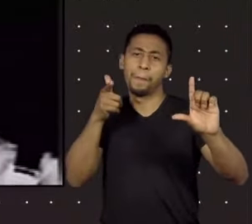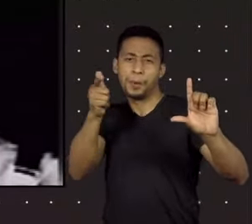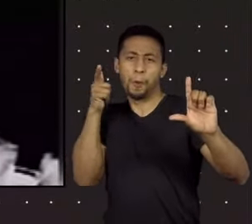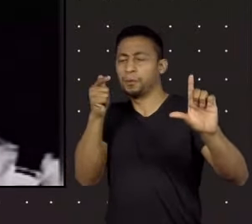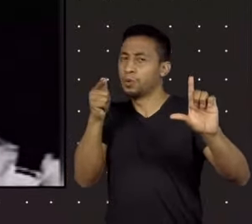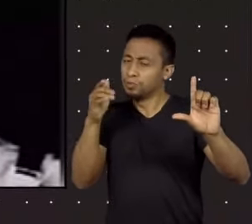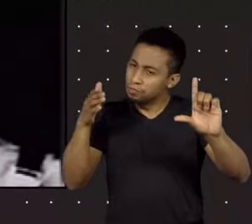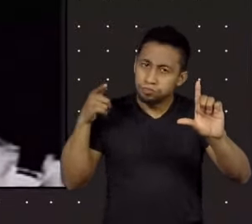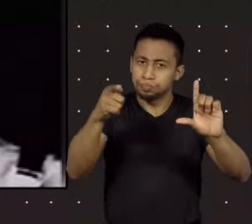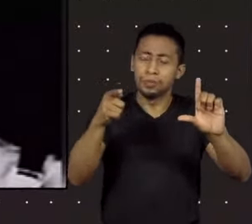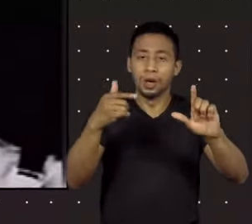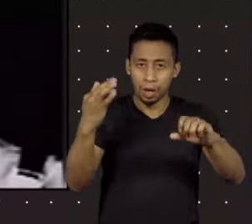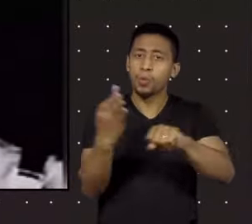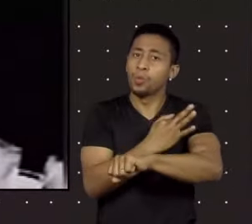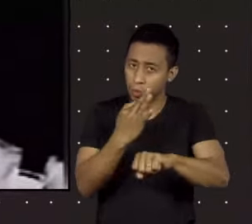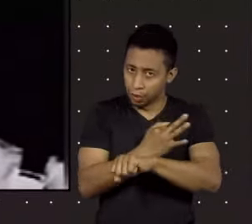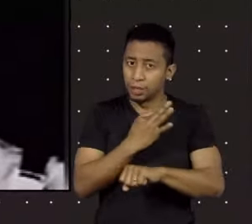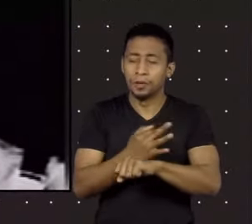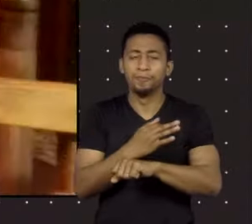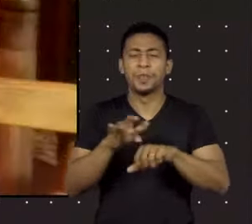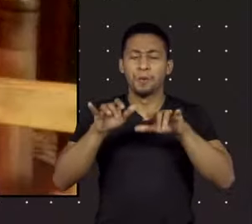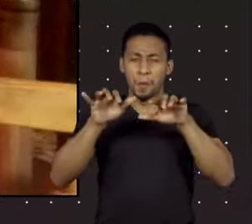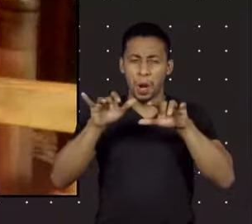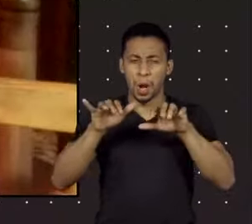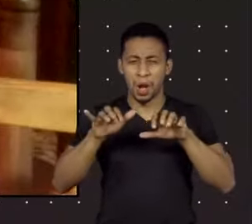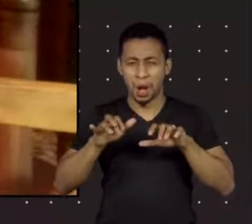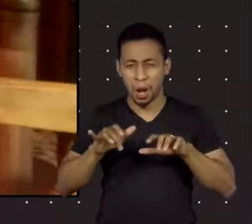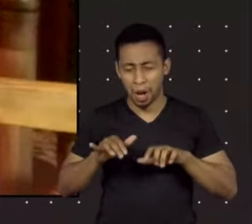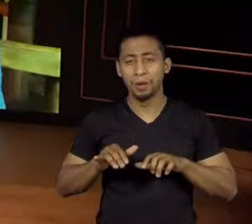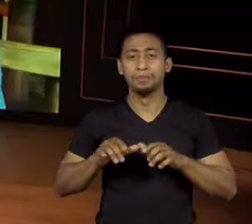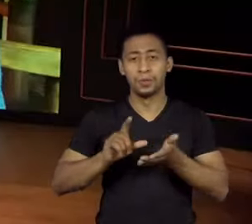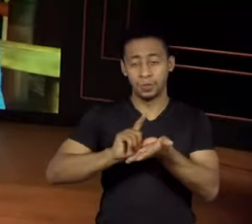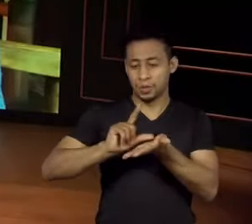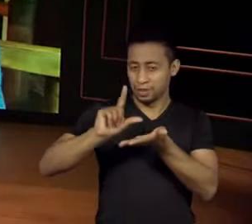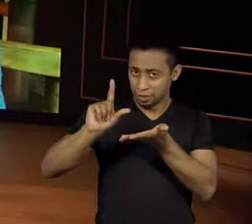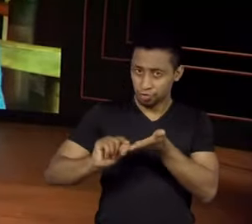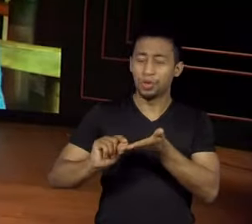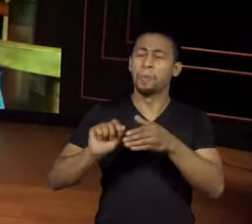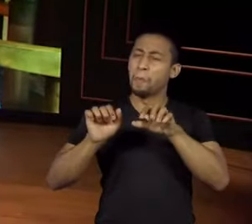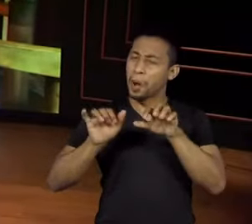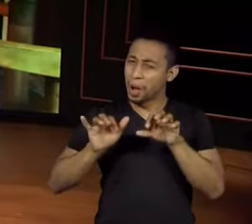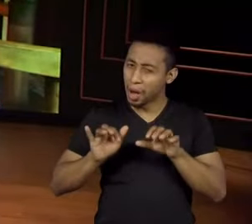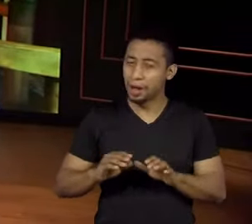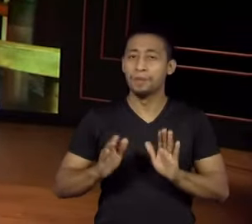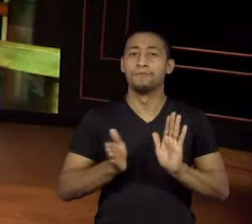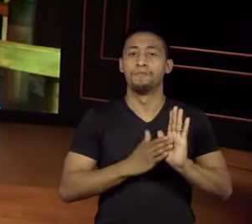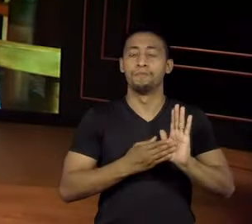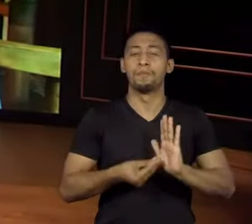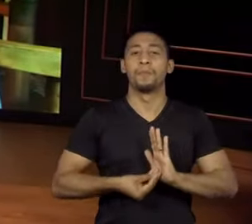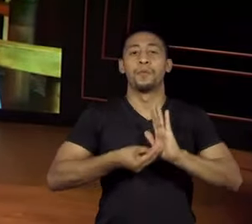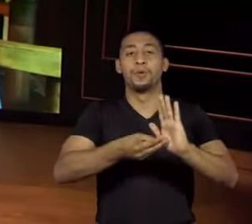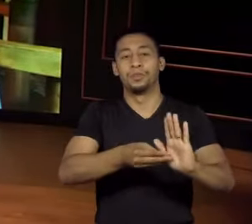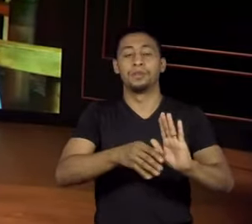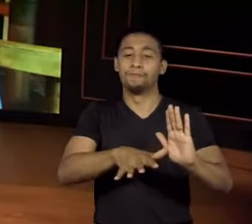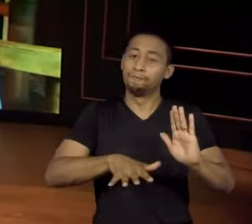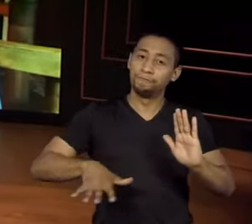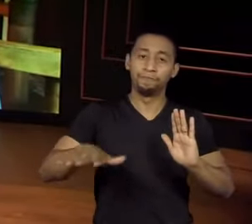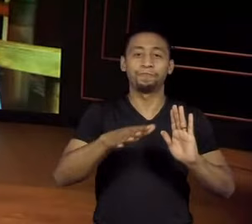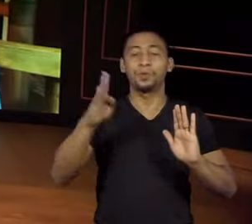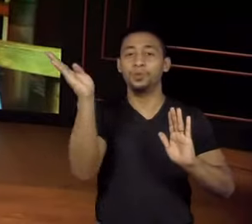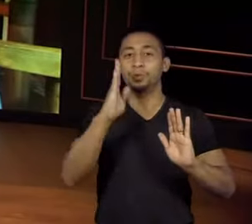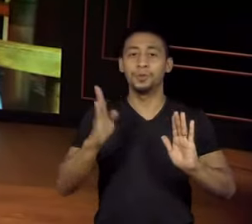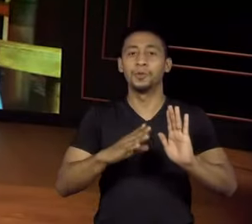reportagens, tirar fotografia. Aí eu escrevi um longo artigo de página inteira no Estadão. E com isso, então, tive a chance de apresentar para o público brasileiro, pela primeira